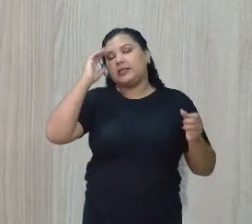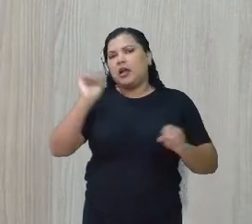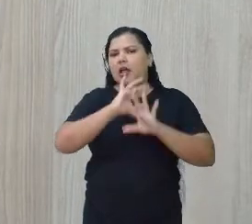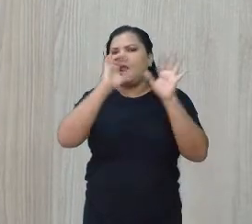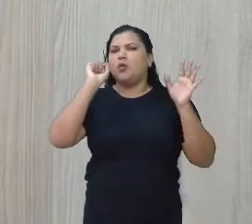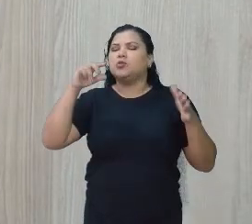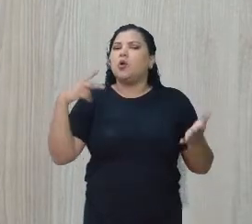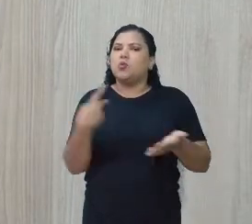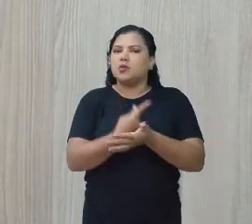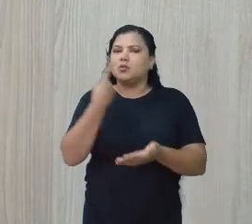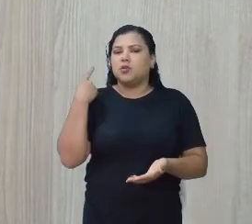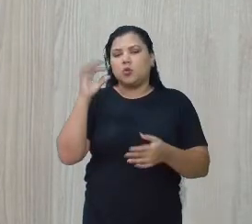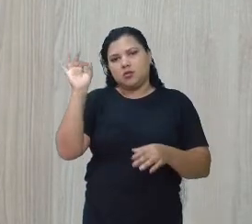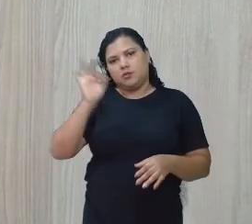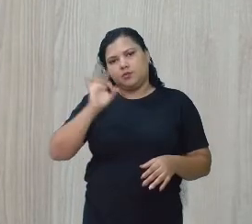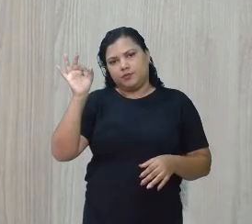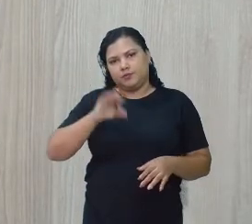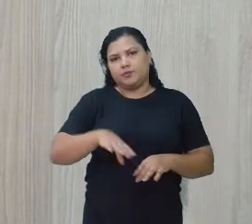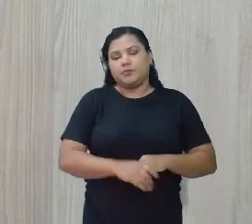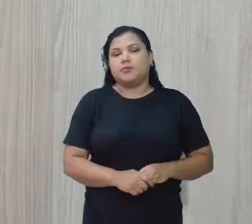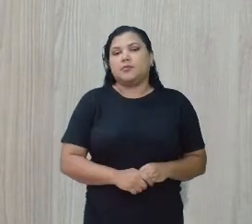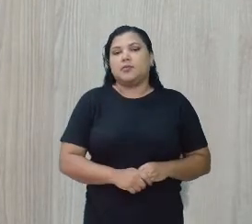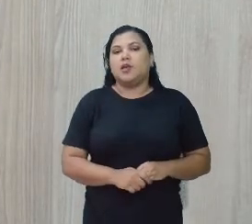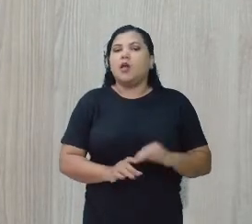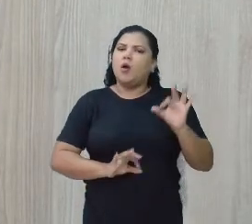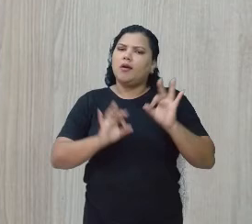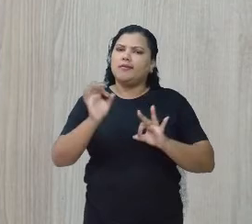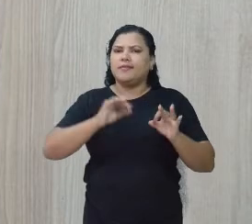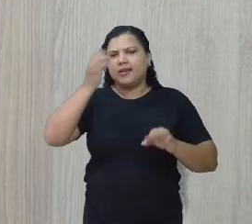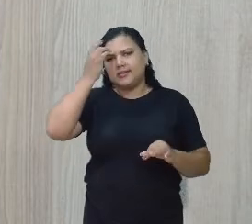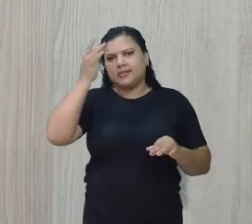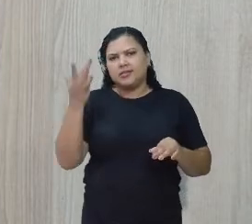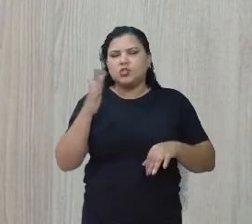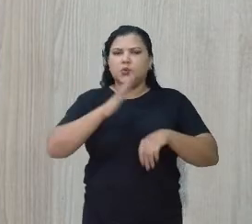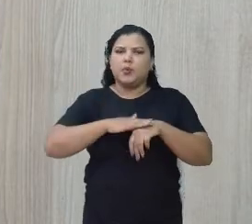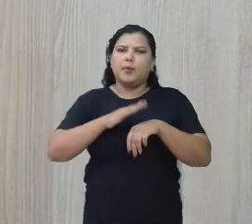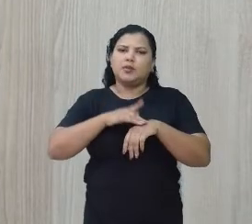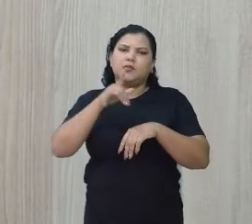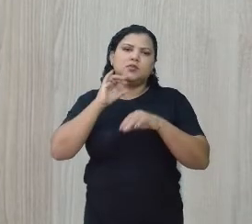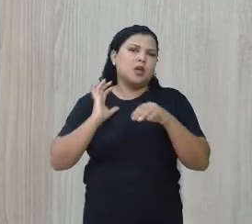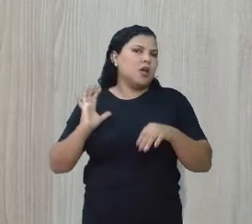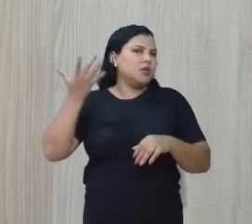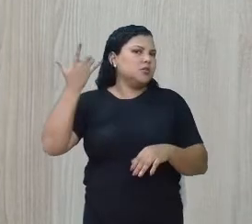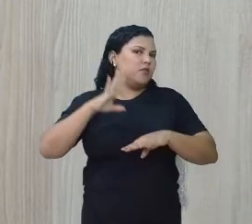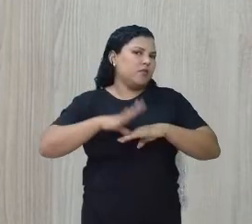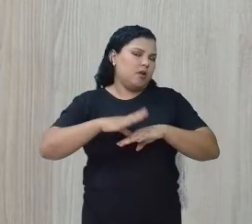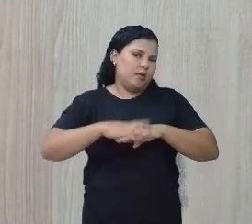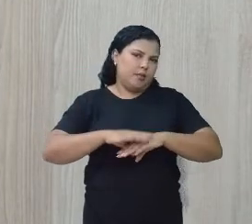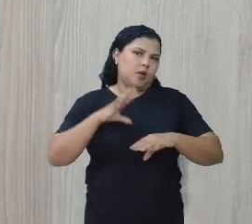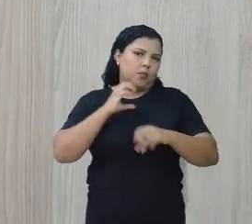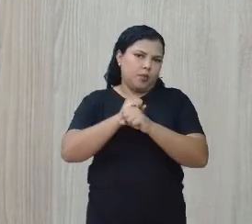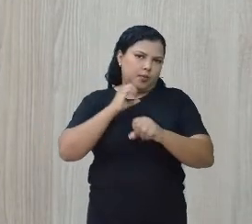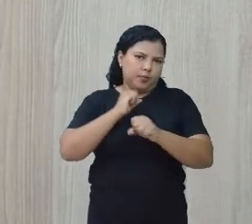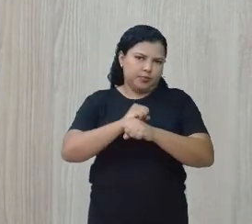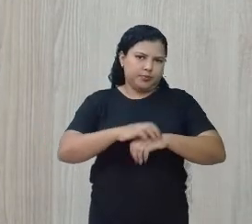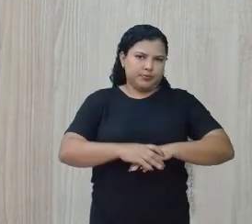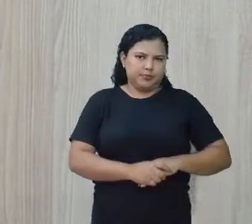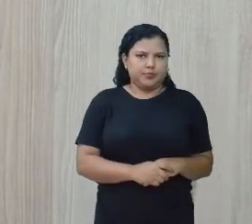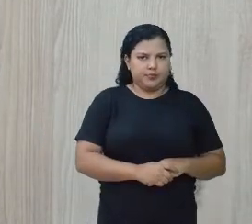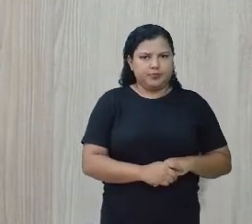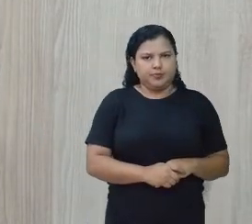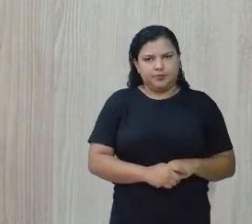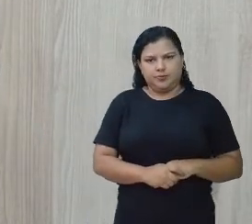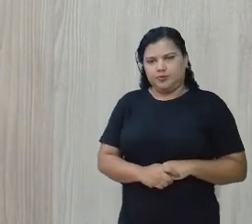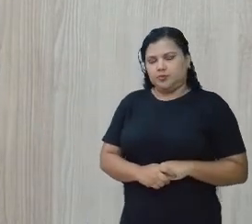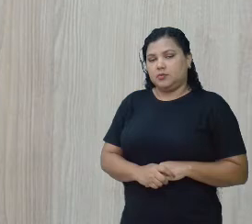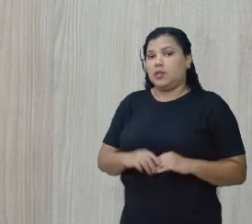está acontecendo com essa porcentagem e facilite também na hora de você resolver, na hora de você encontrar os cálculos, tá